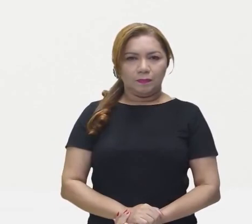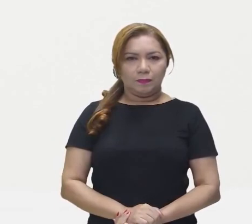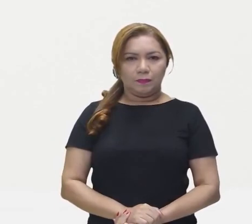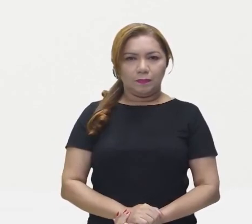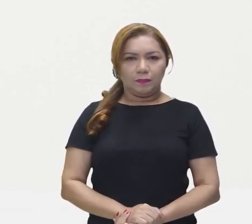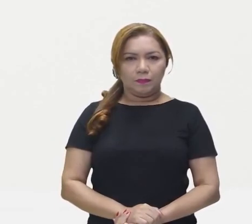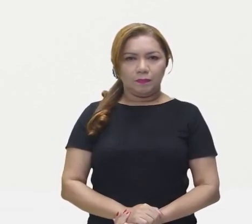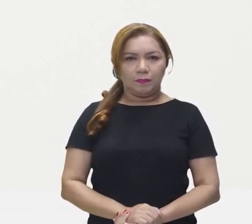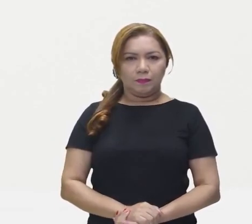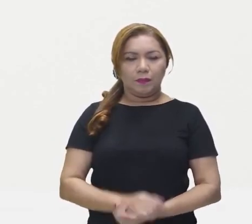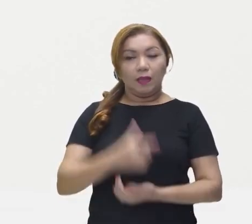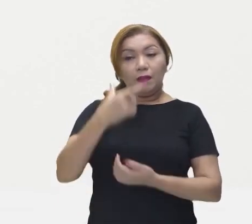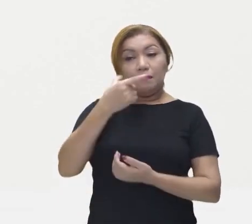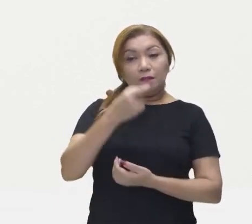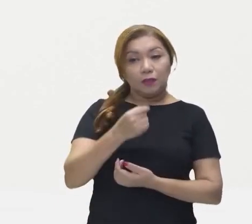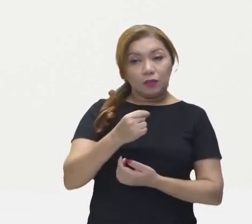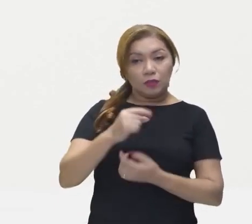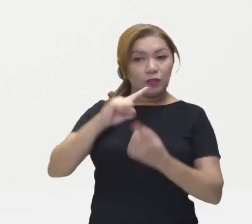igual a 30.